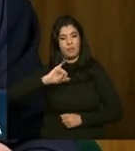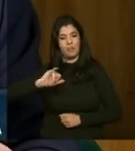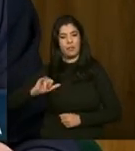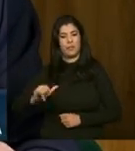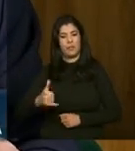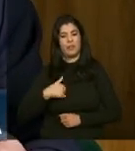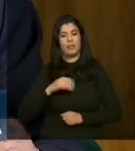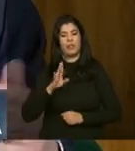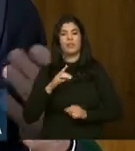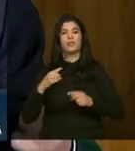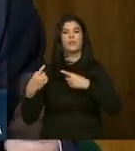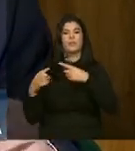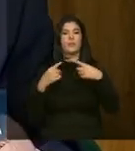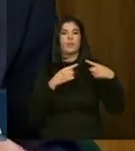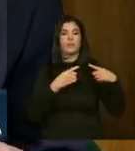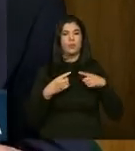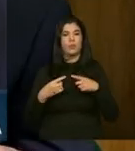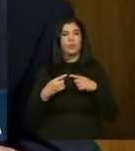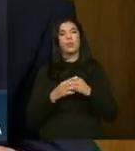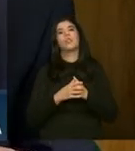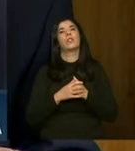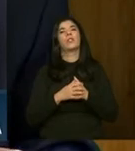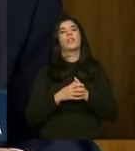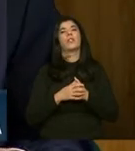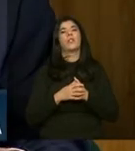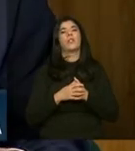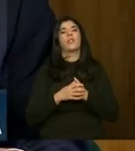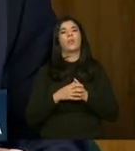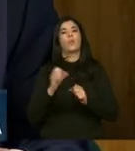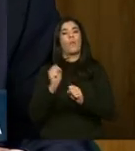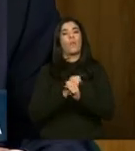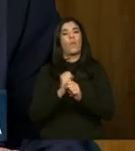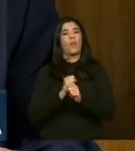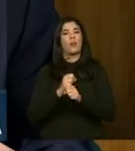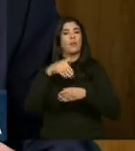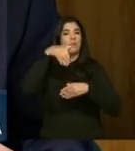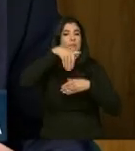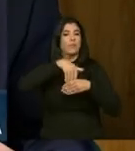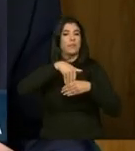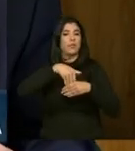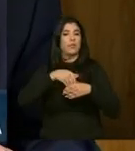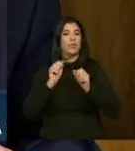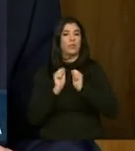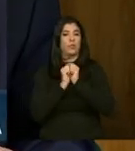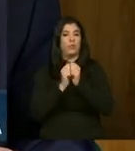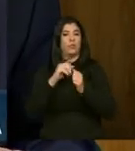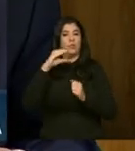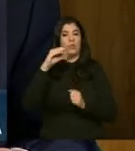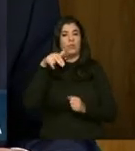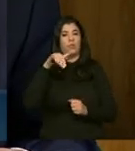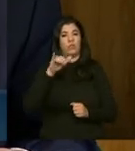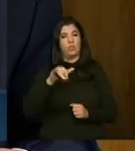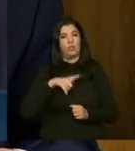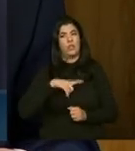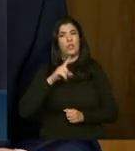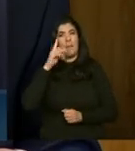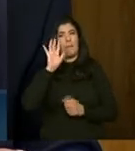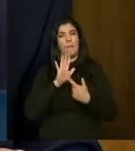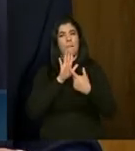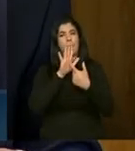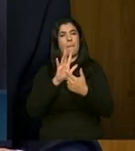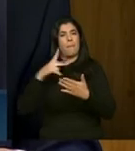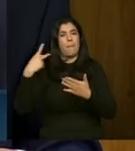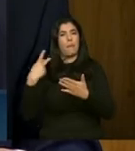agenda por ocasião do período eleitoral na CNI, ela reflete um momento desafiador